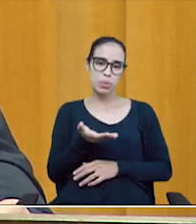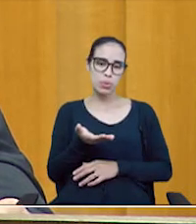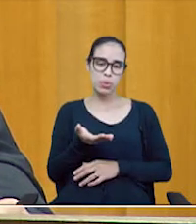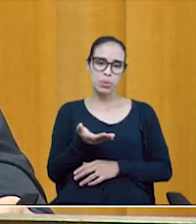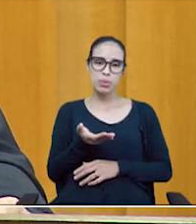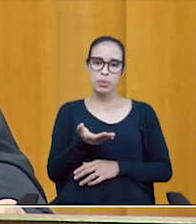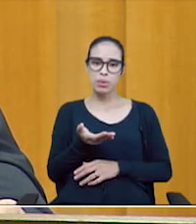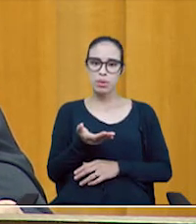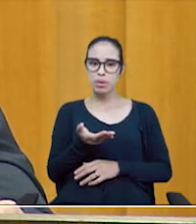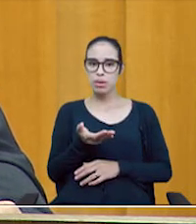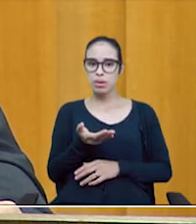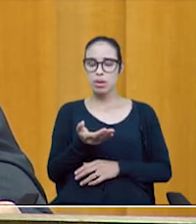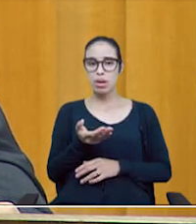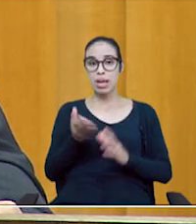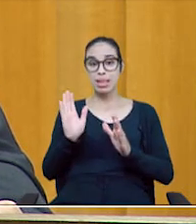home office.